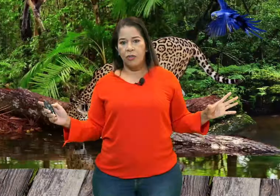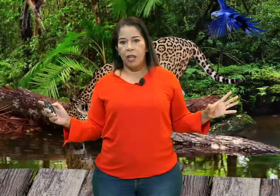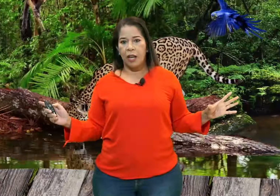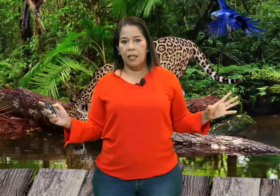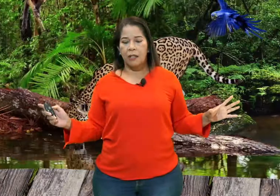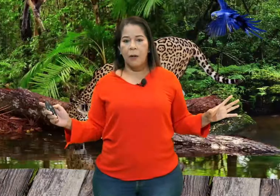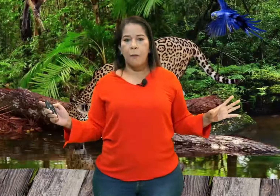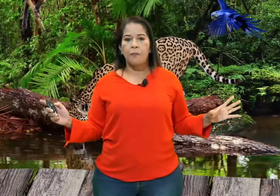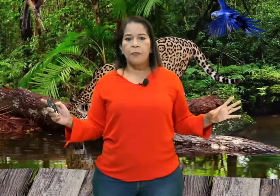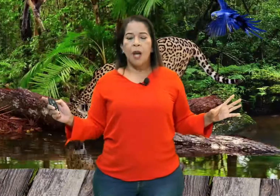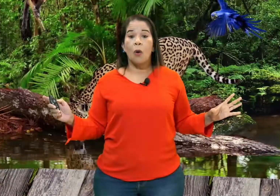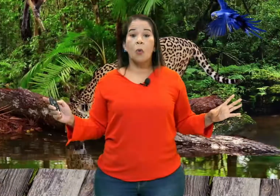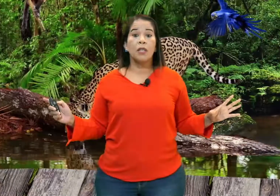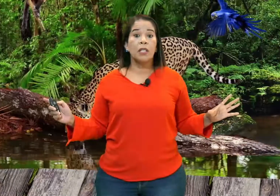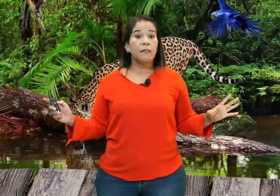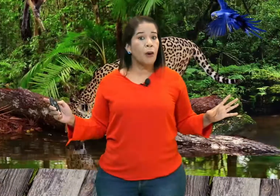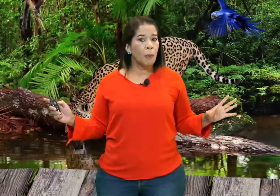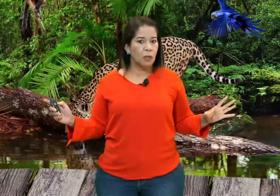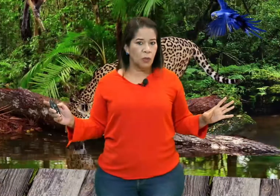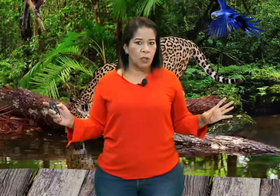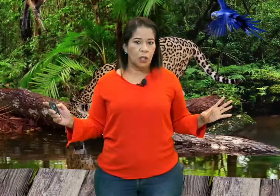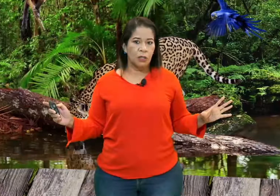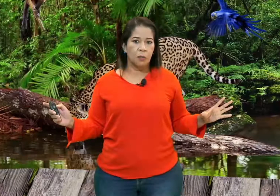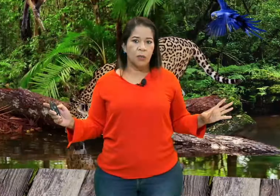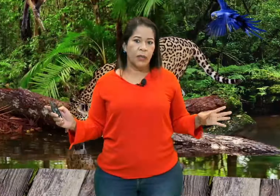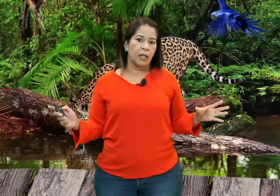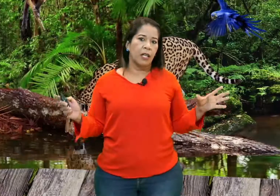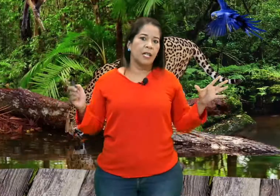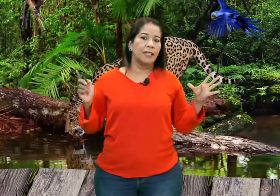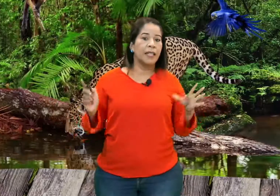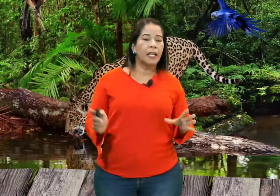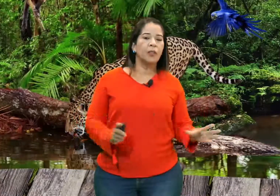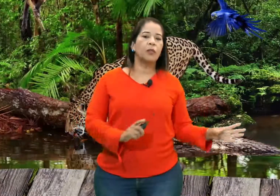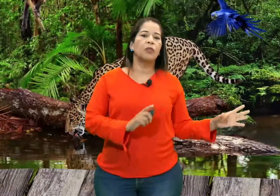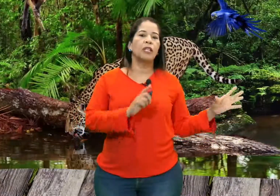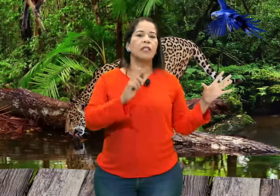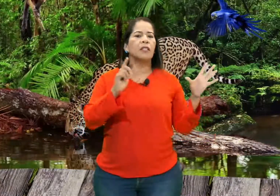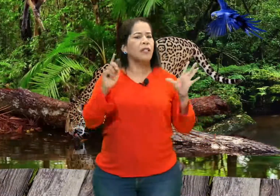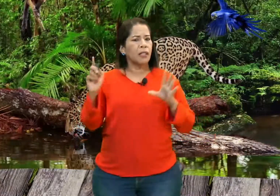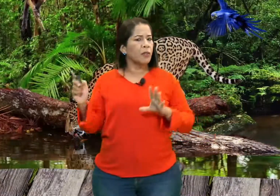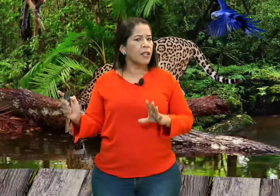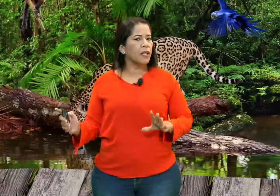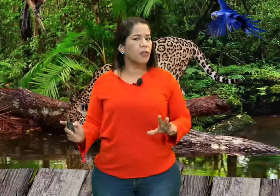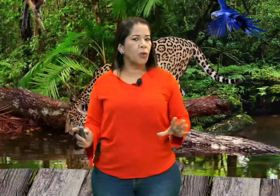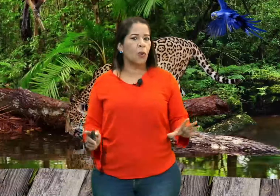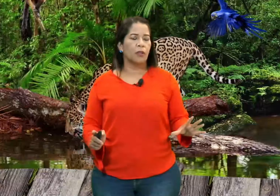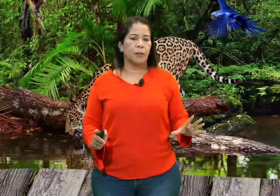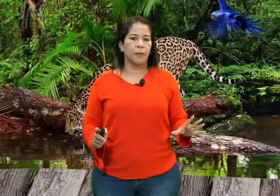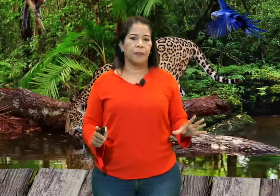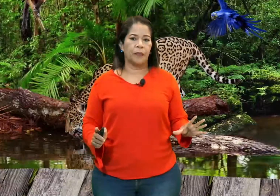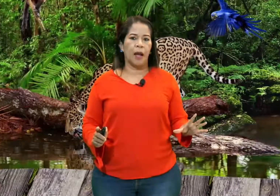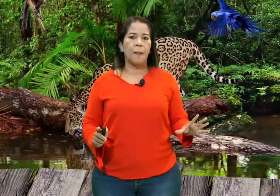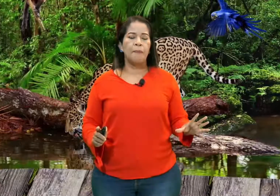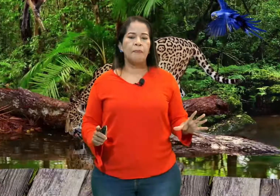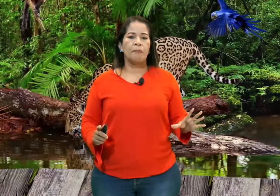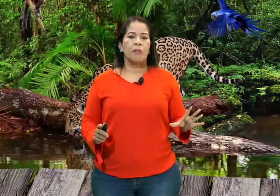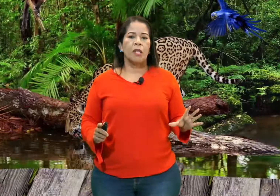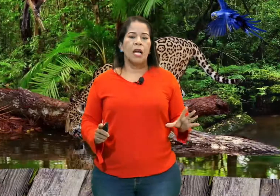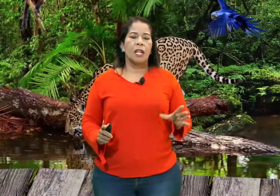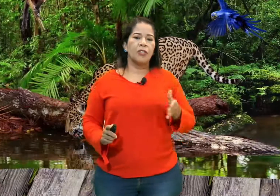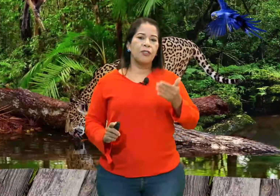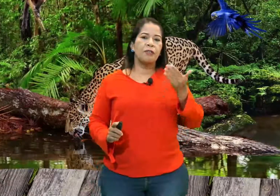sua mente em relação a algumas informações que nós vamos ver dentro dessa unidade toda,